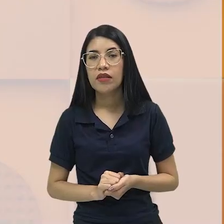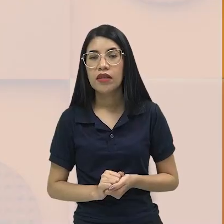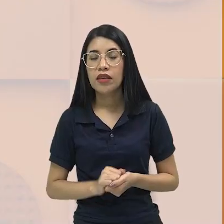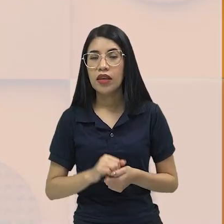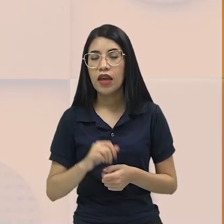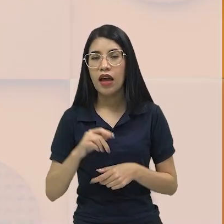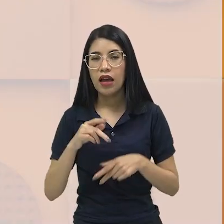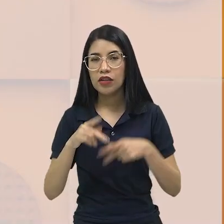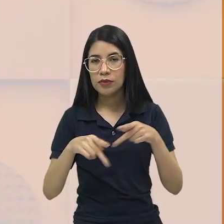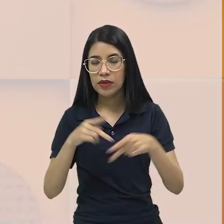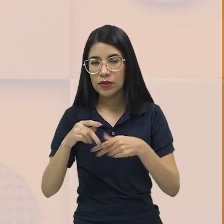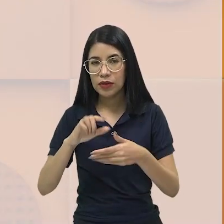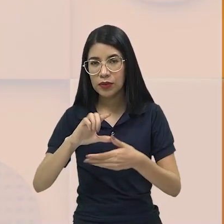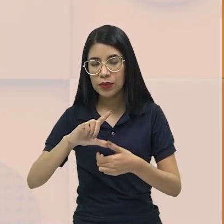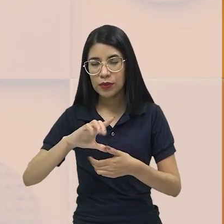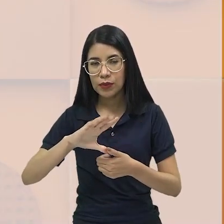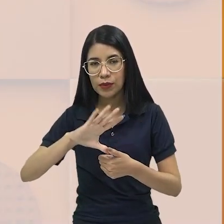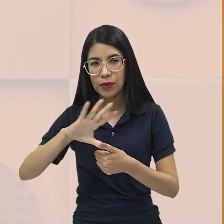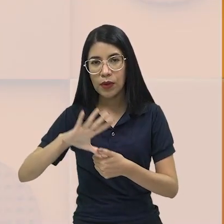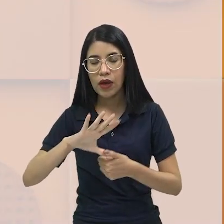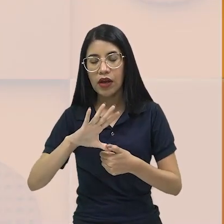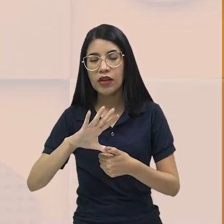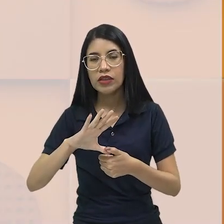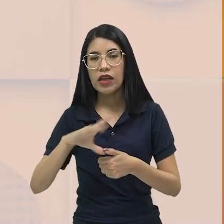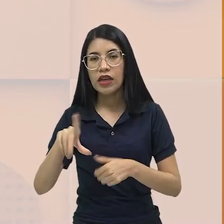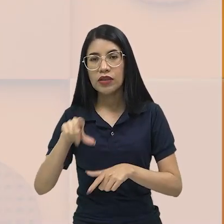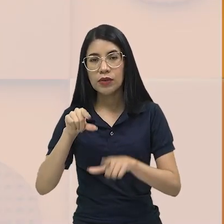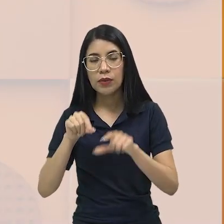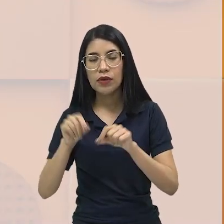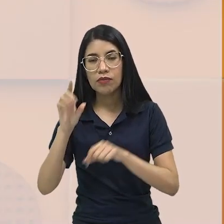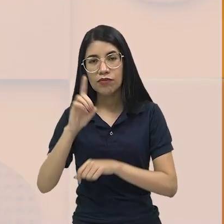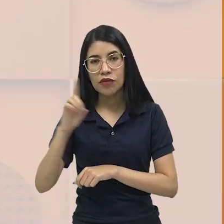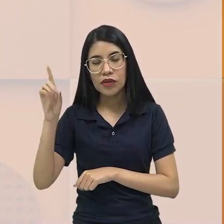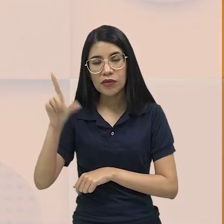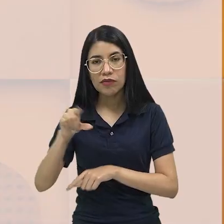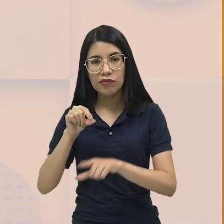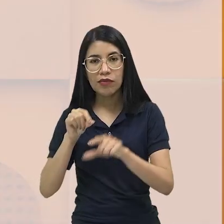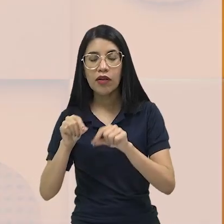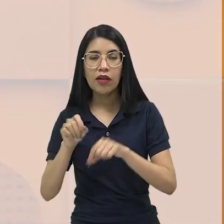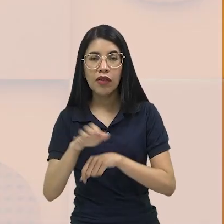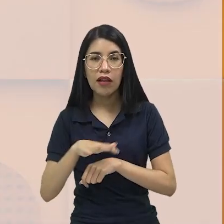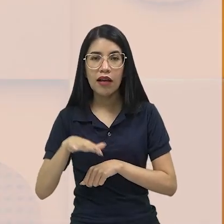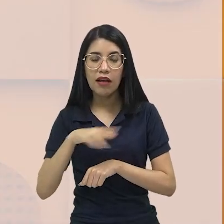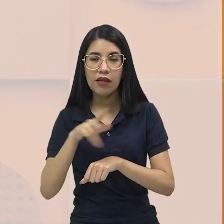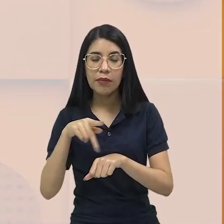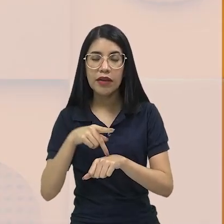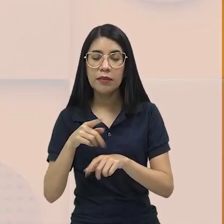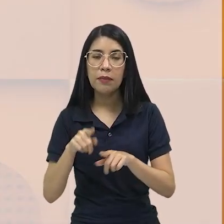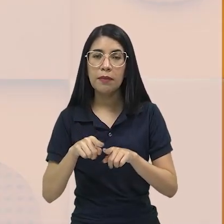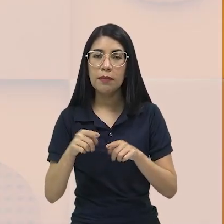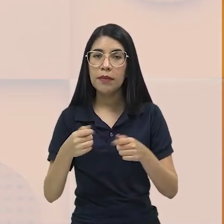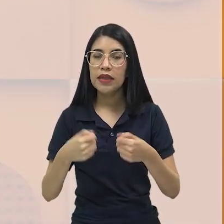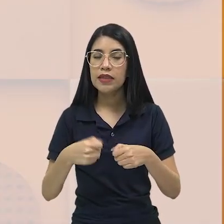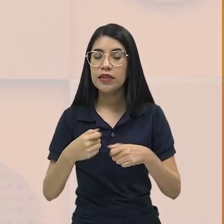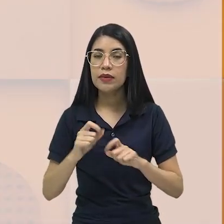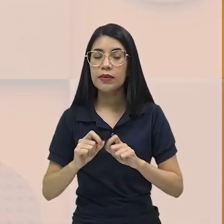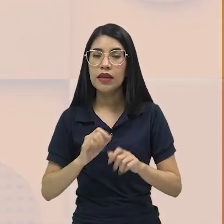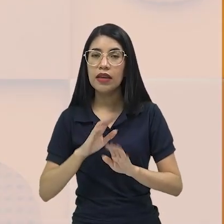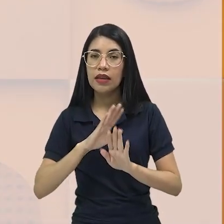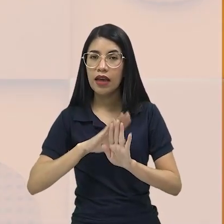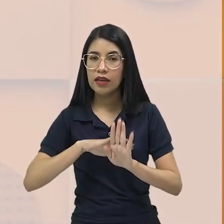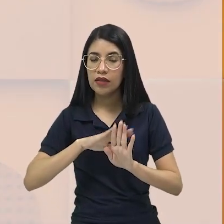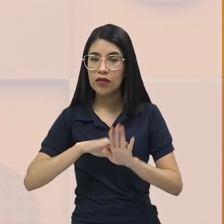norte-americanos, estadunidenses, são um povo escolhido por Deus. Portanto, necessário que ele leve o seu ideal